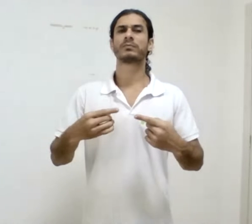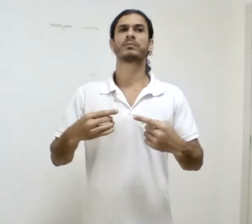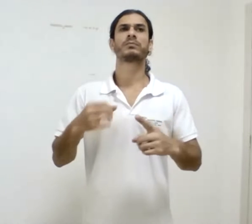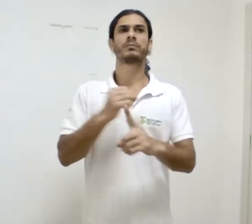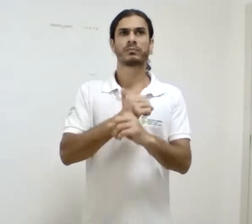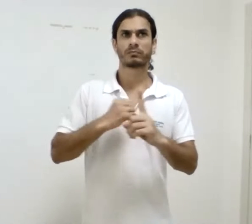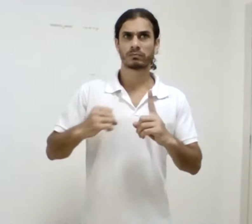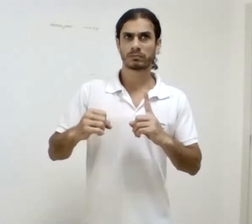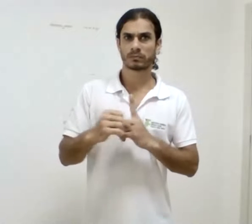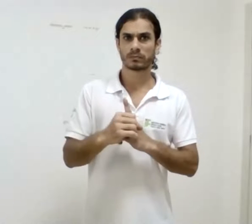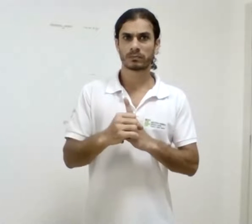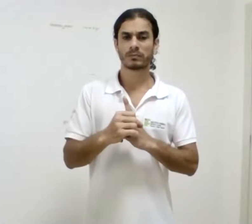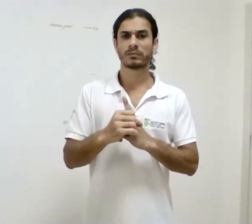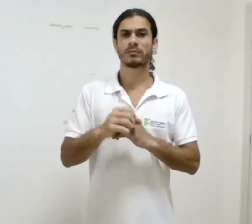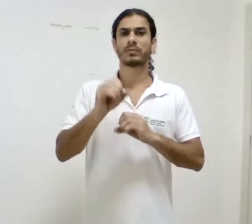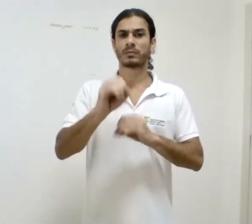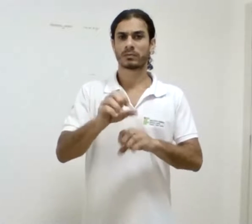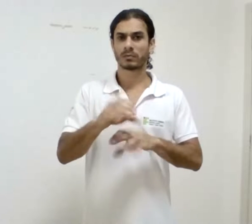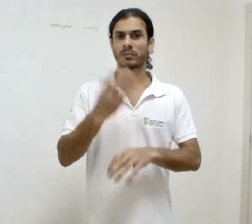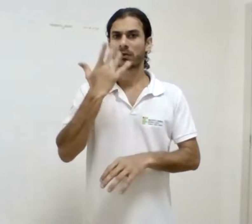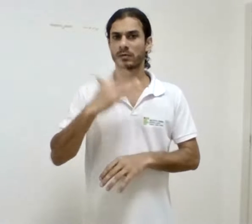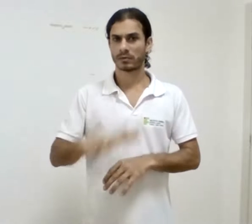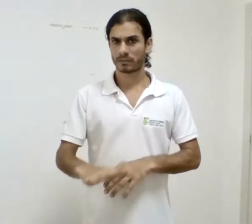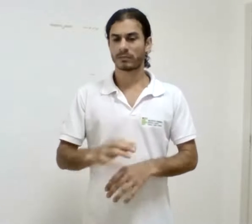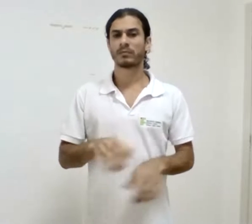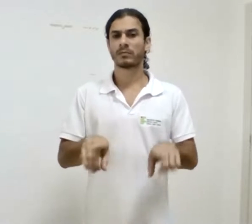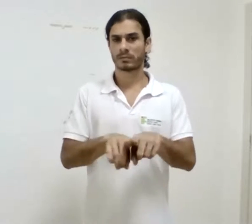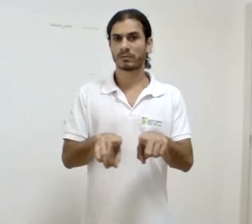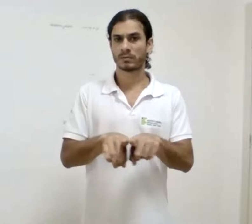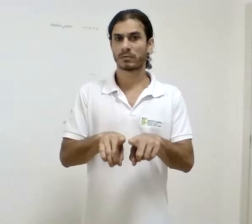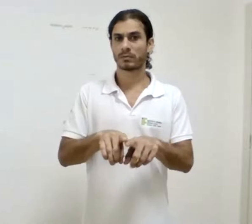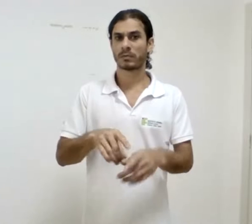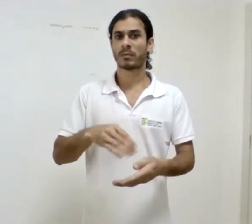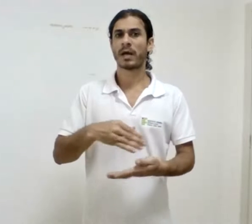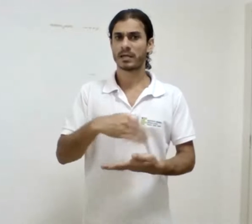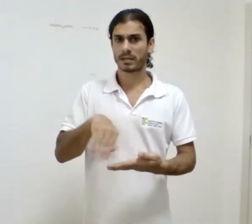E já foi secretária também de Educação de Vitória no período de 2009 a 2012.